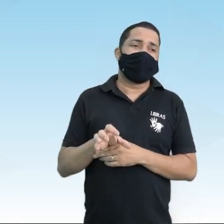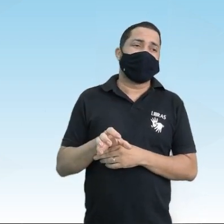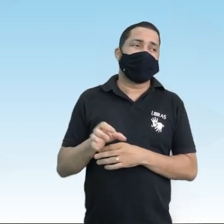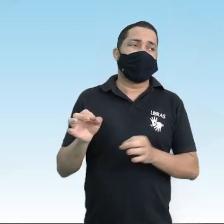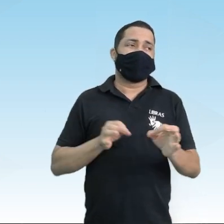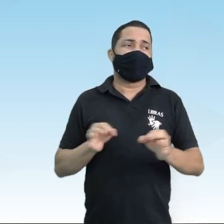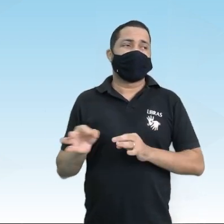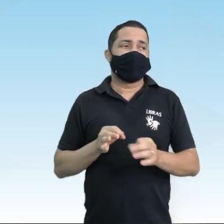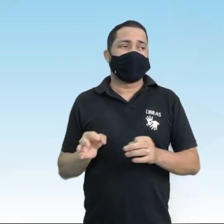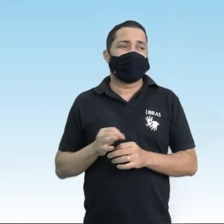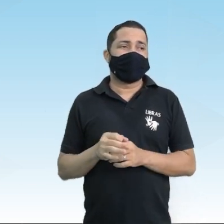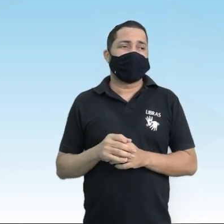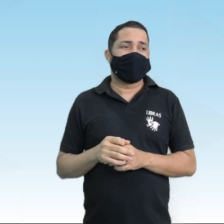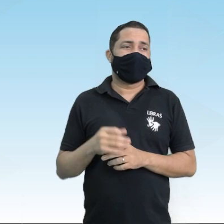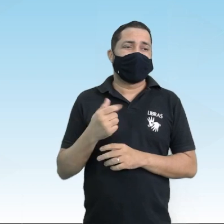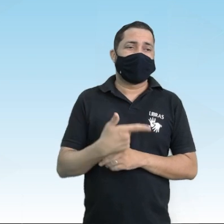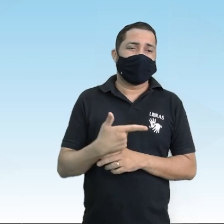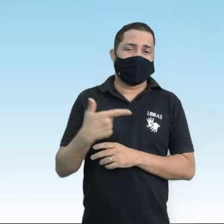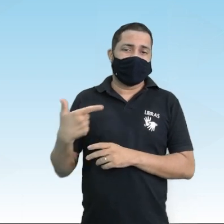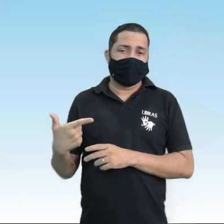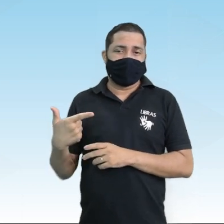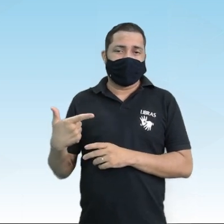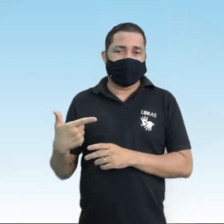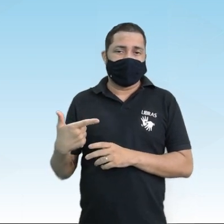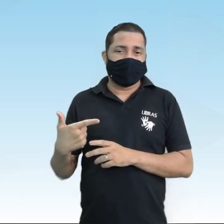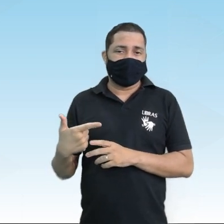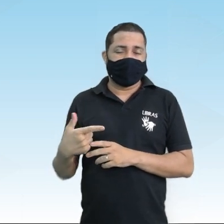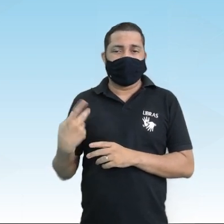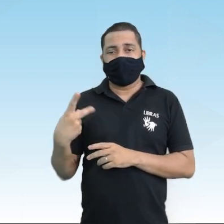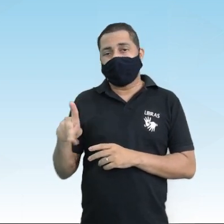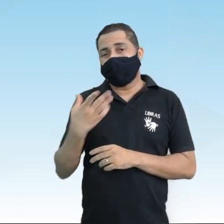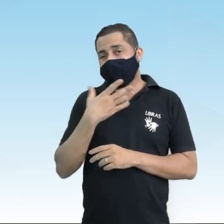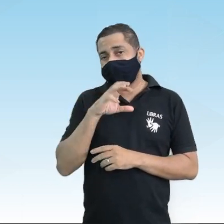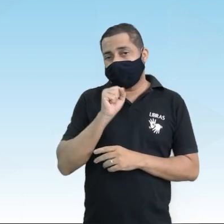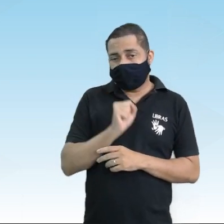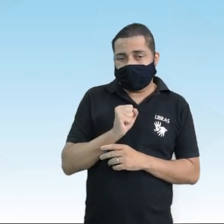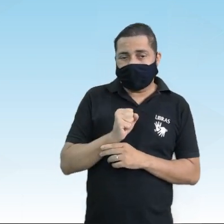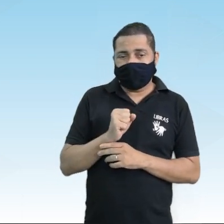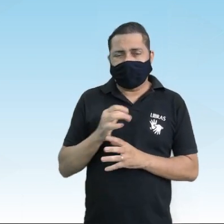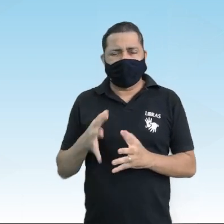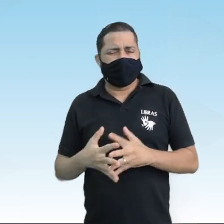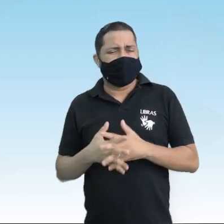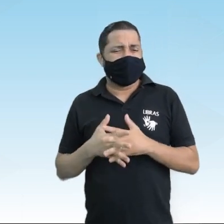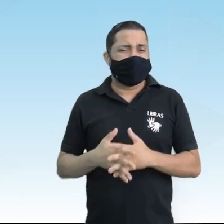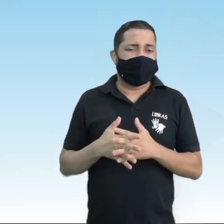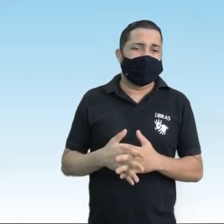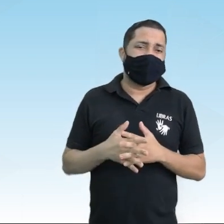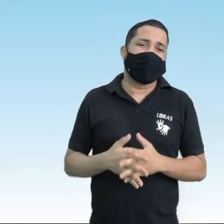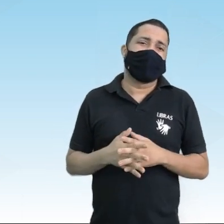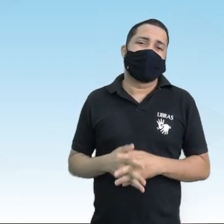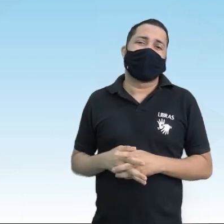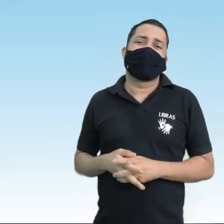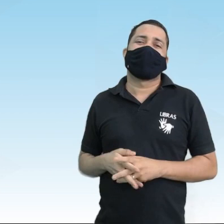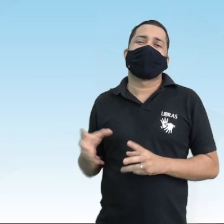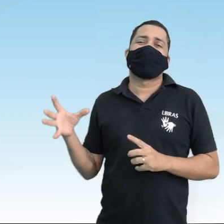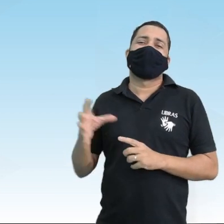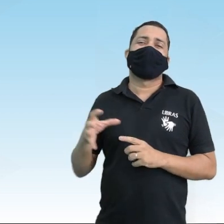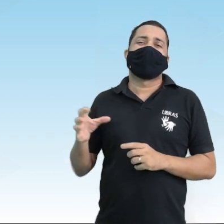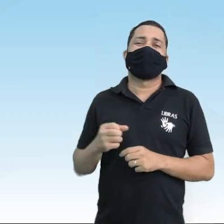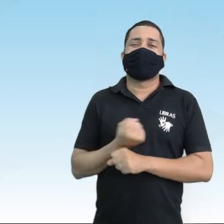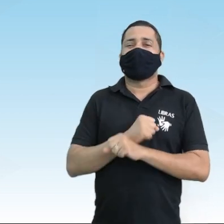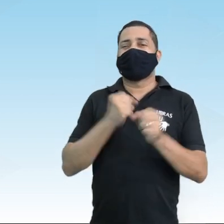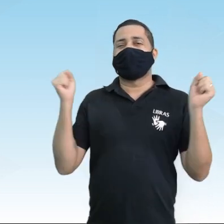que desde 22, com seu pai, naquela agonia, né, de pressão popular,